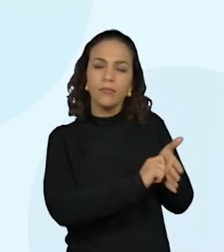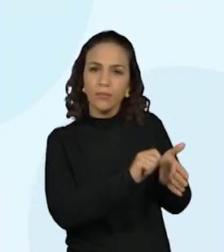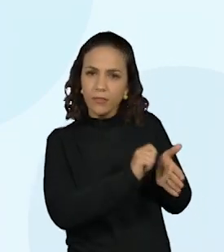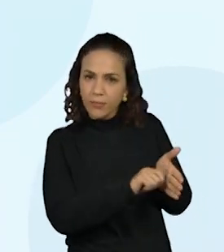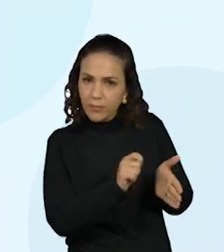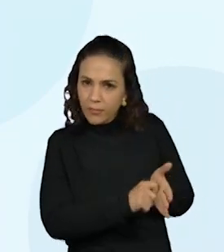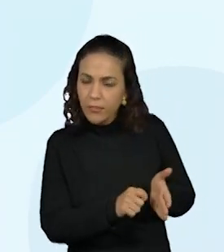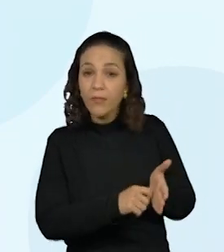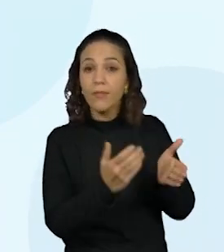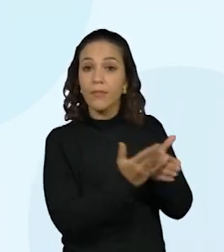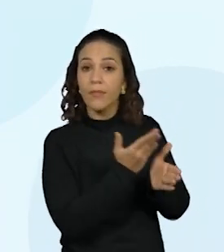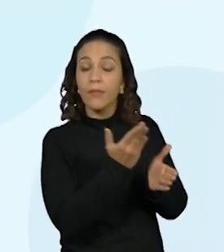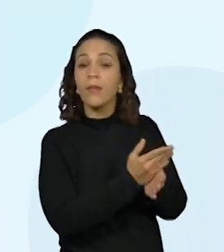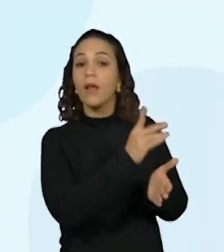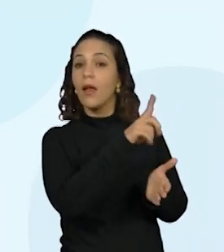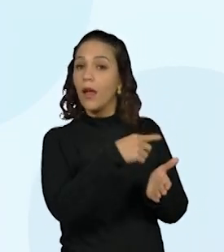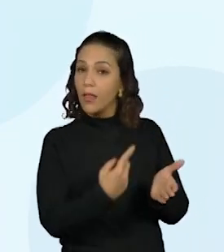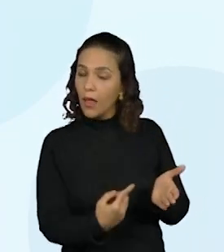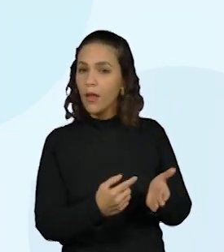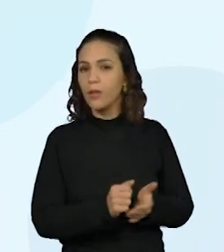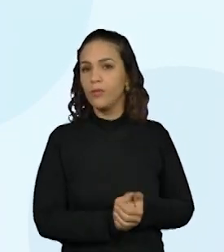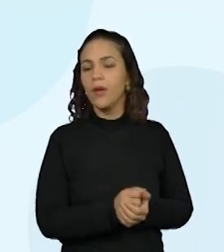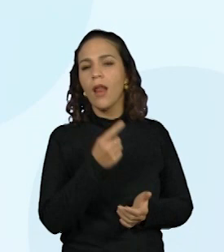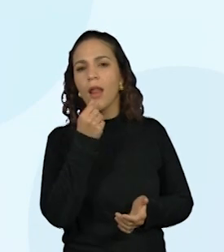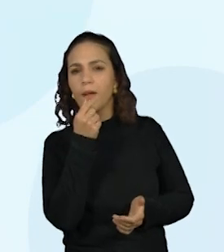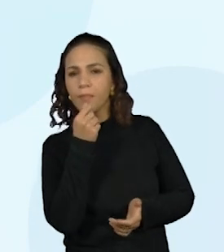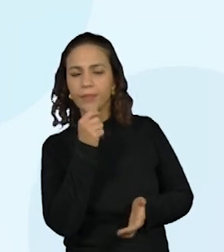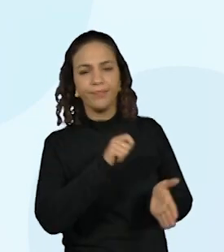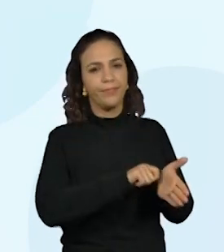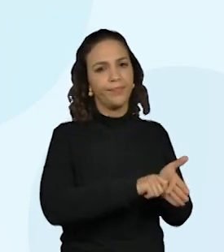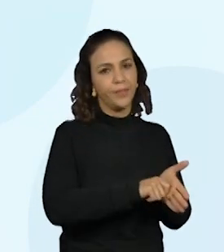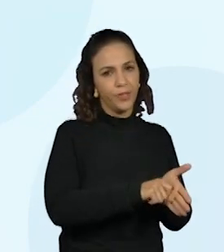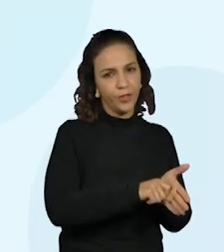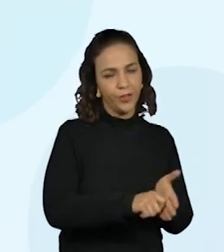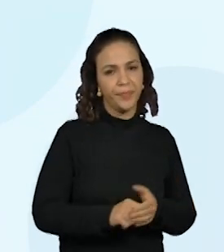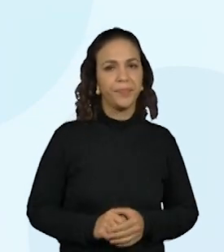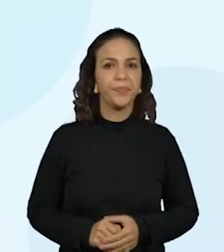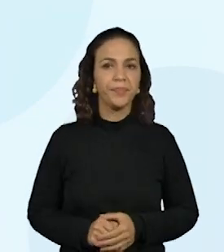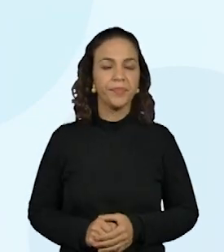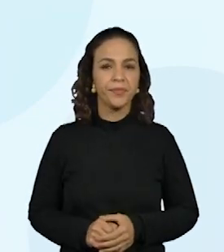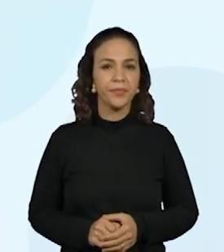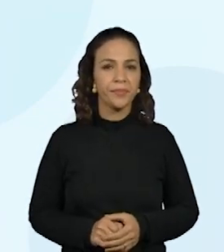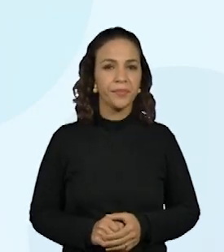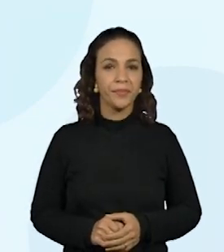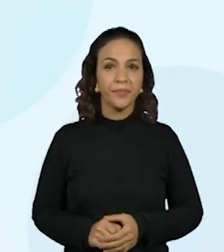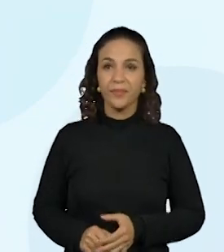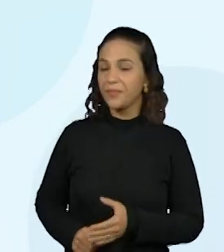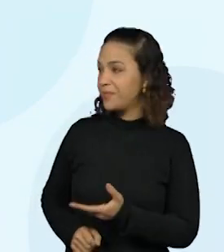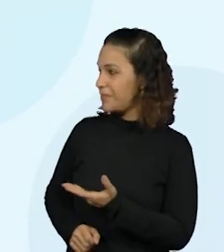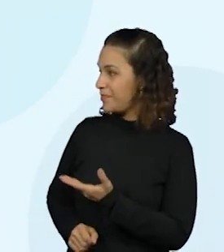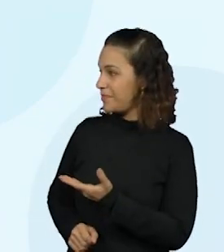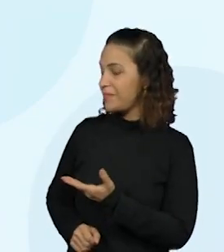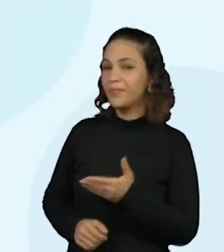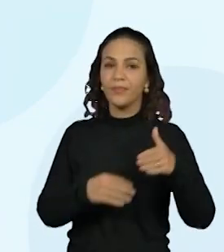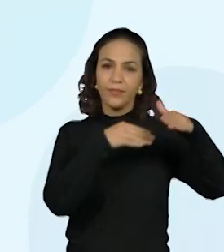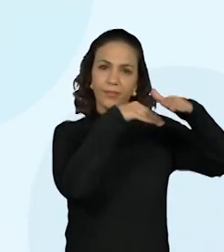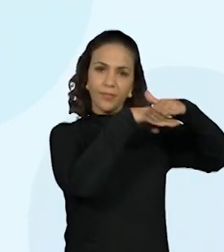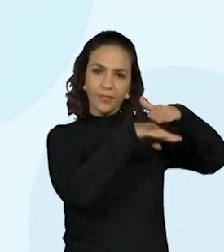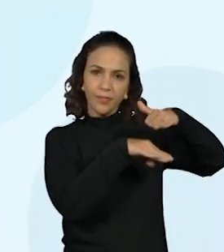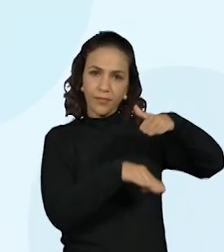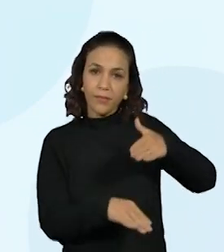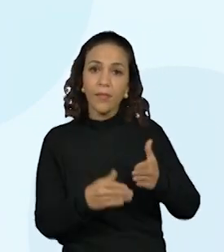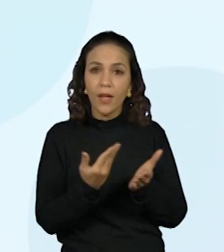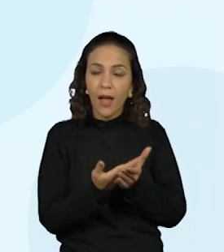ter o caderno em mãos, caderno, lápis e borracha. A aula ficará